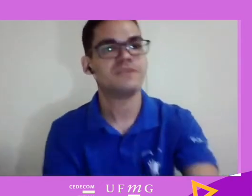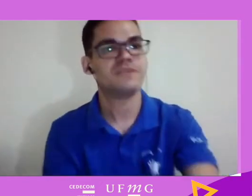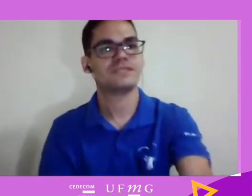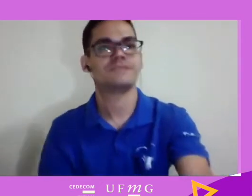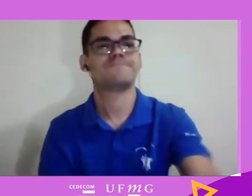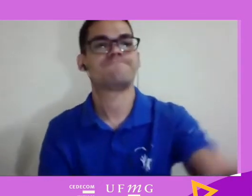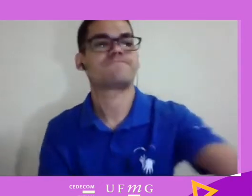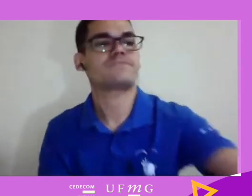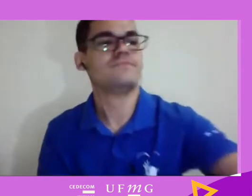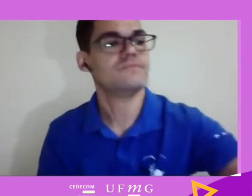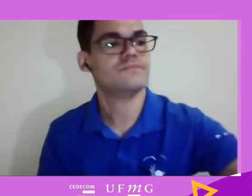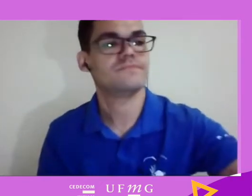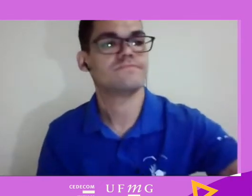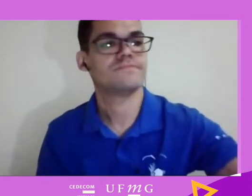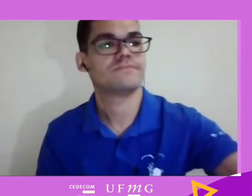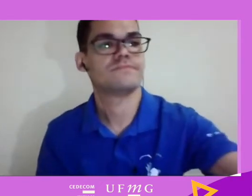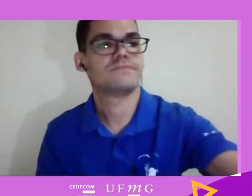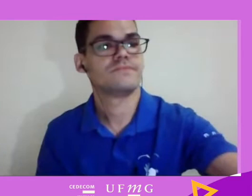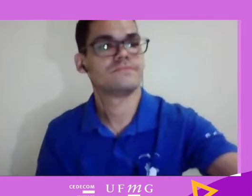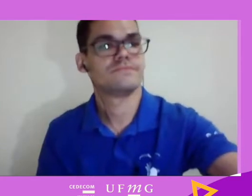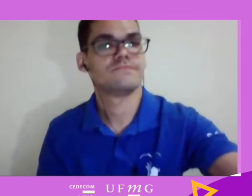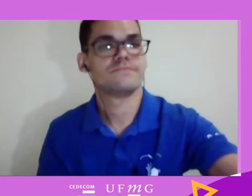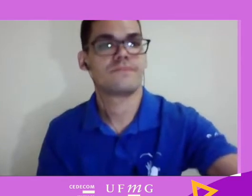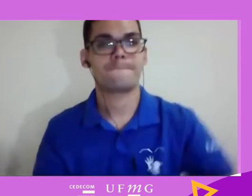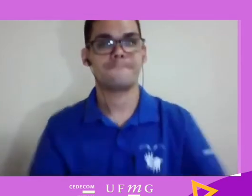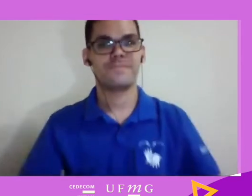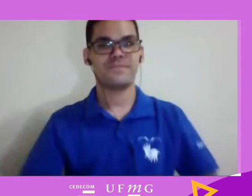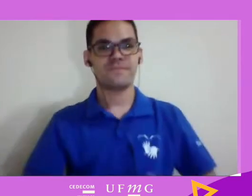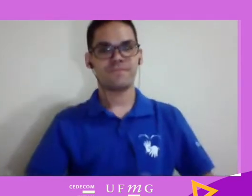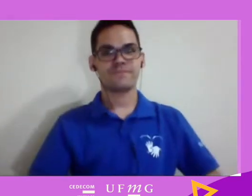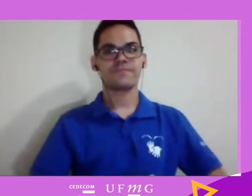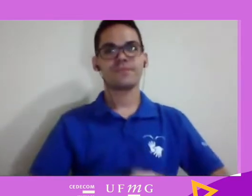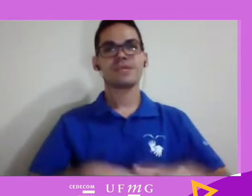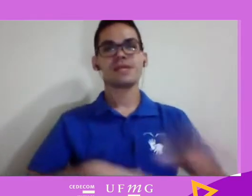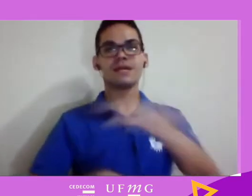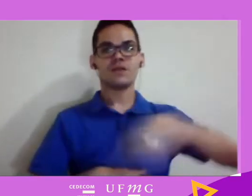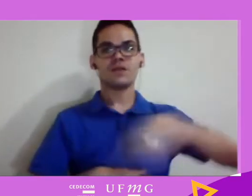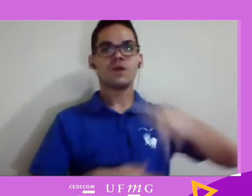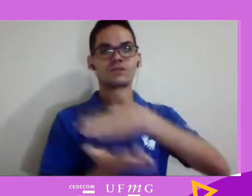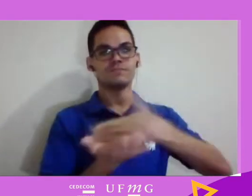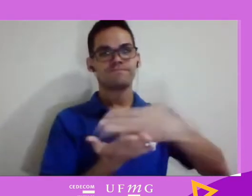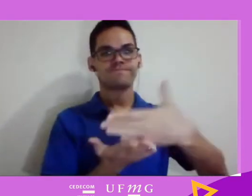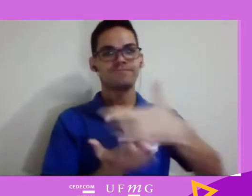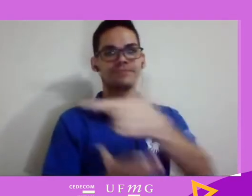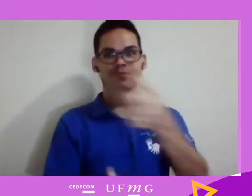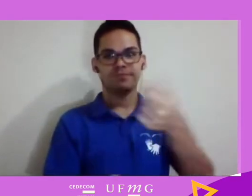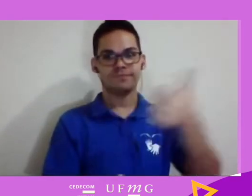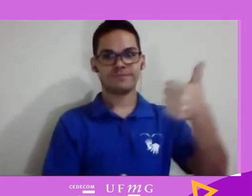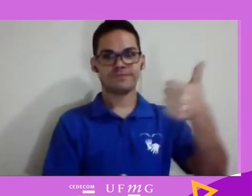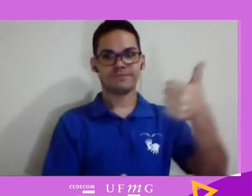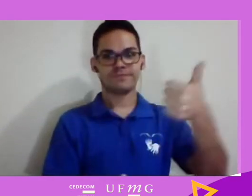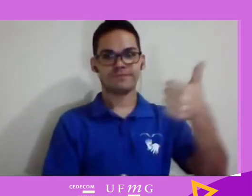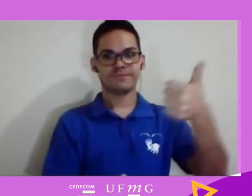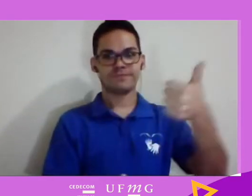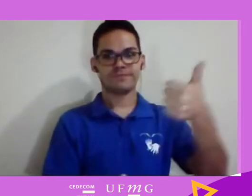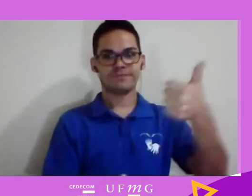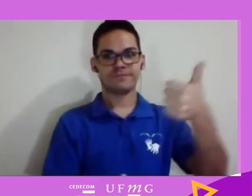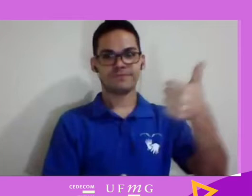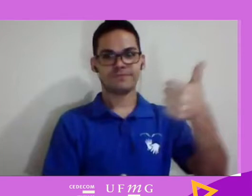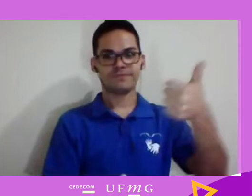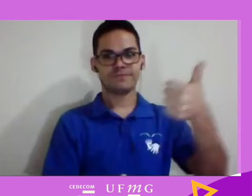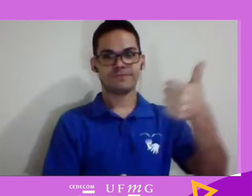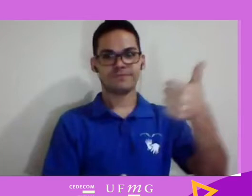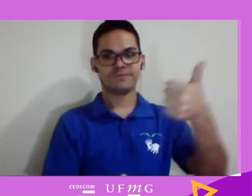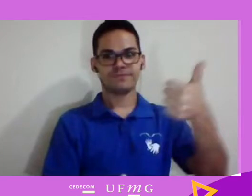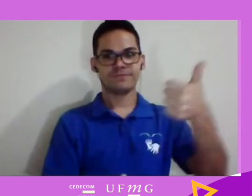né? E fomos todos atropelados por aquelas manifestações no Brasil, logo depois das manifestações que vinham no mundo